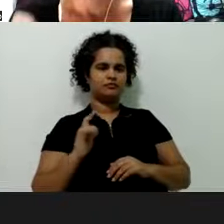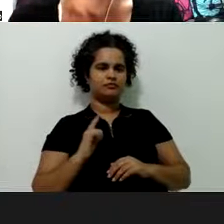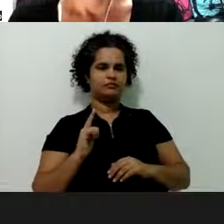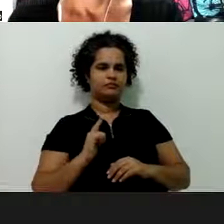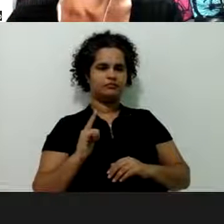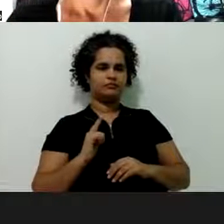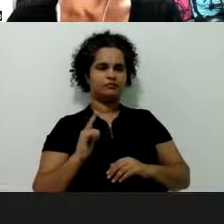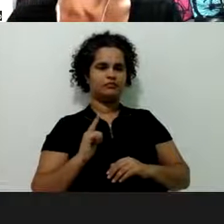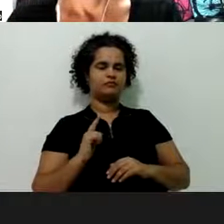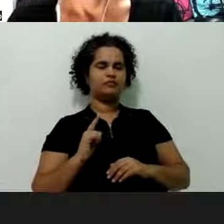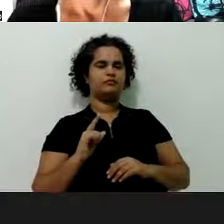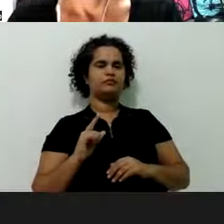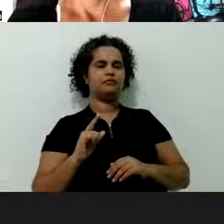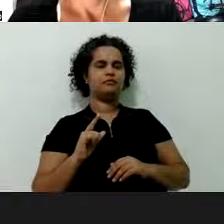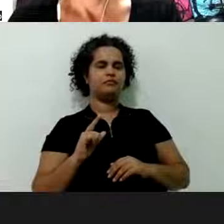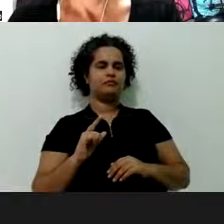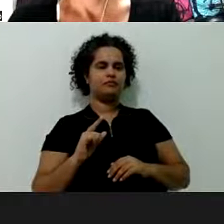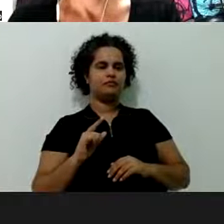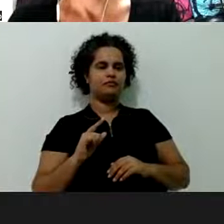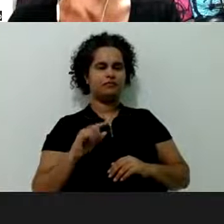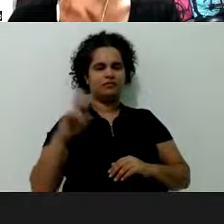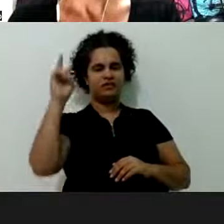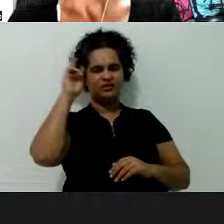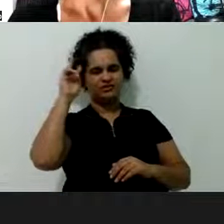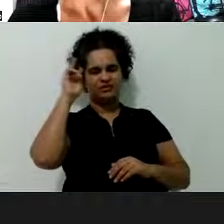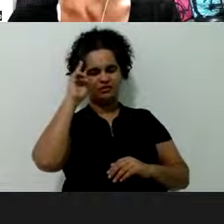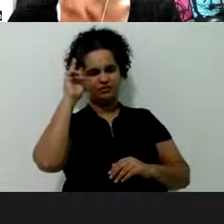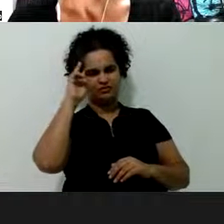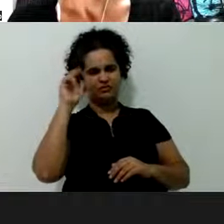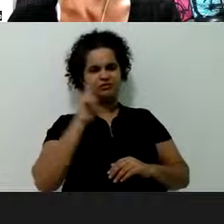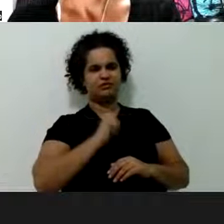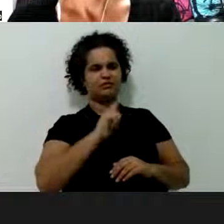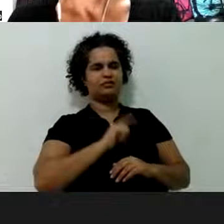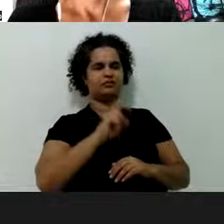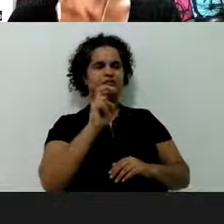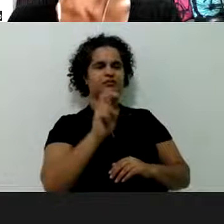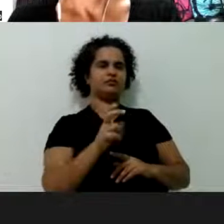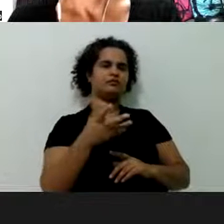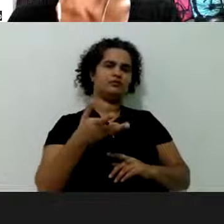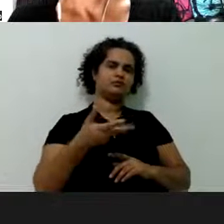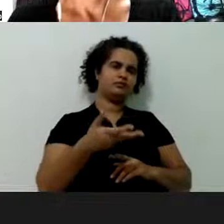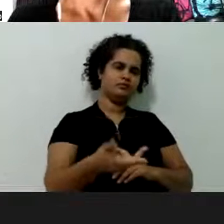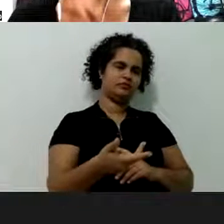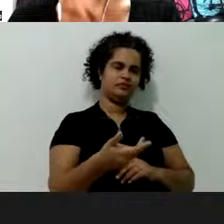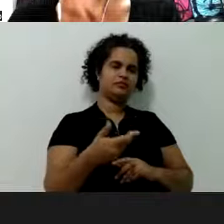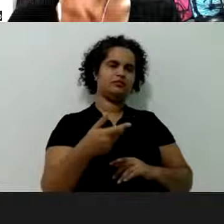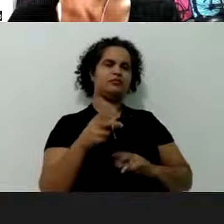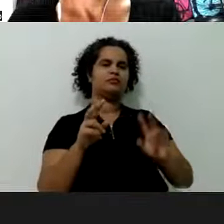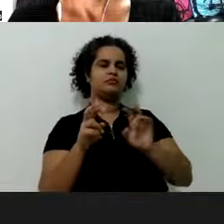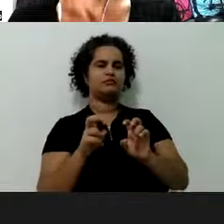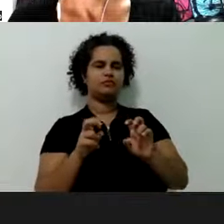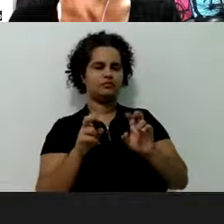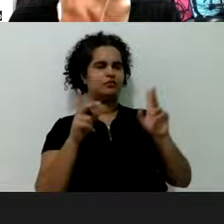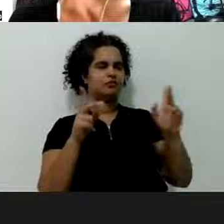postou isso aí, acho que na segunda-feira, chama 5 velocidades, se não me engano, que trata exatamente